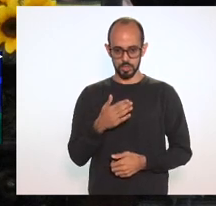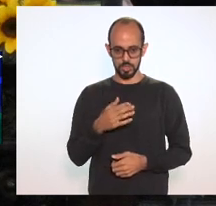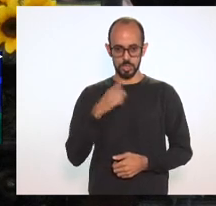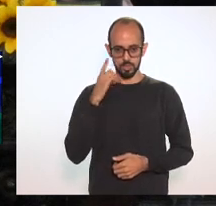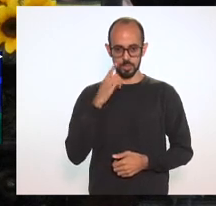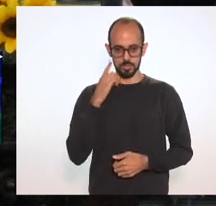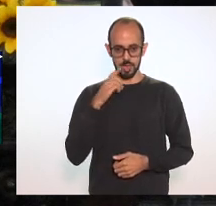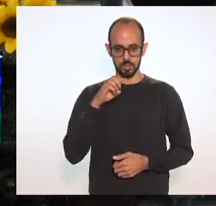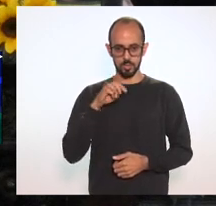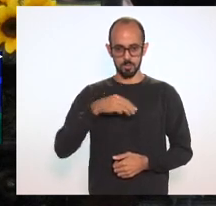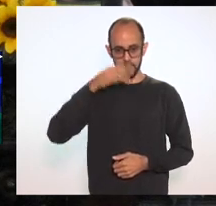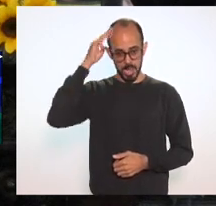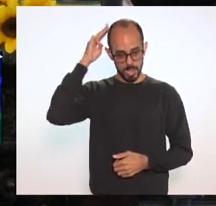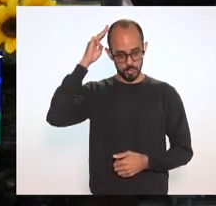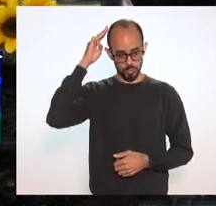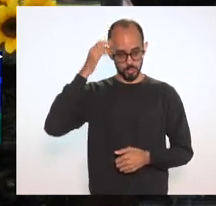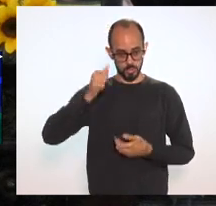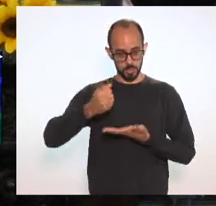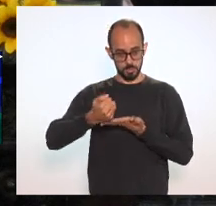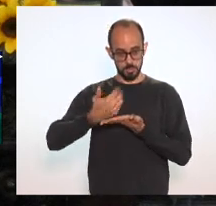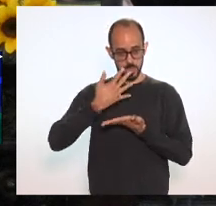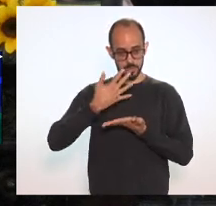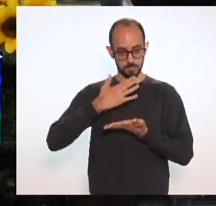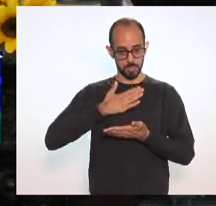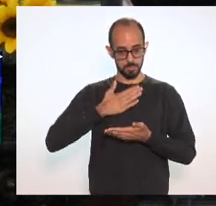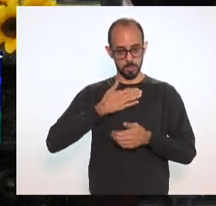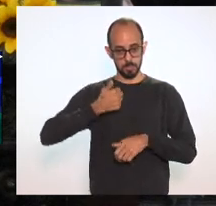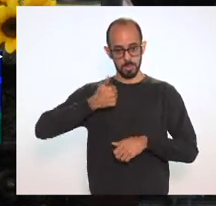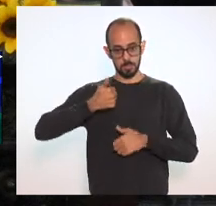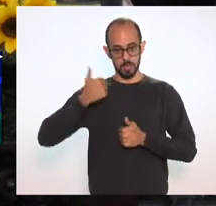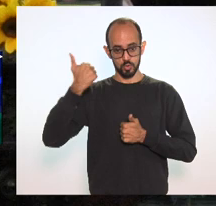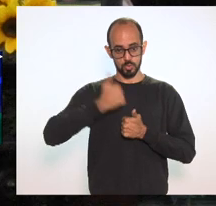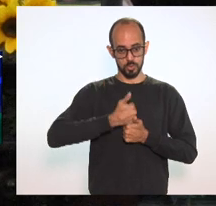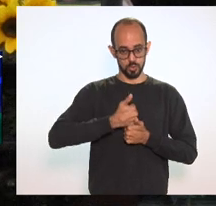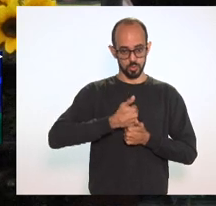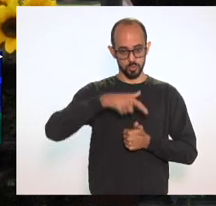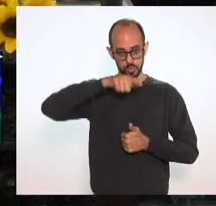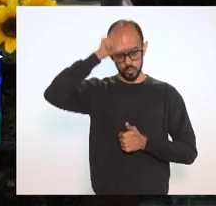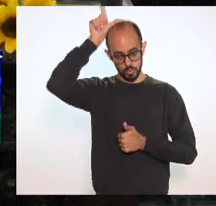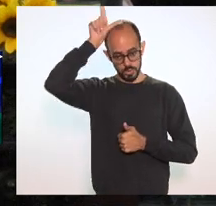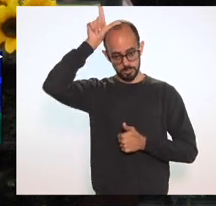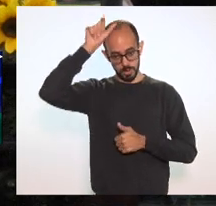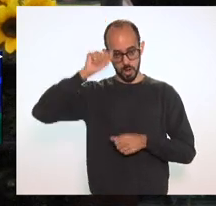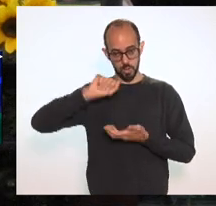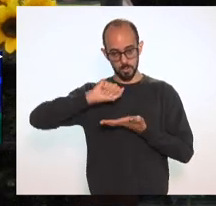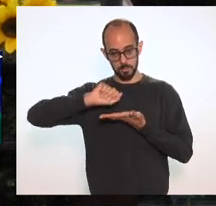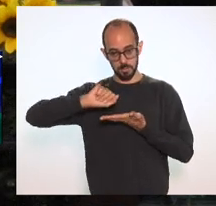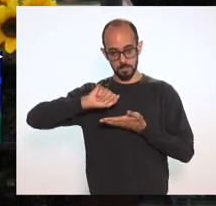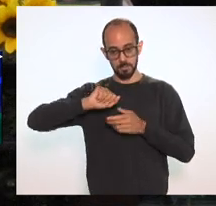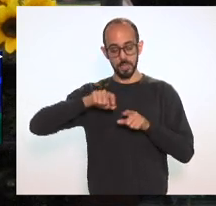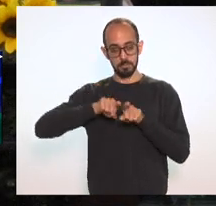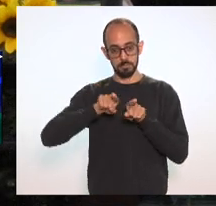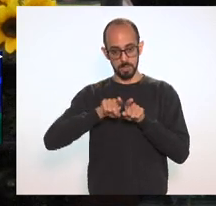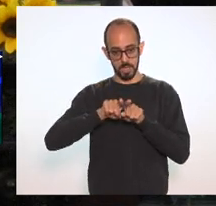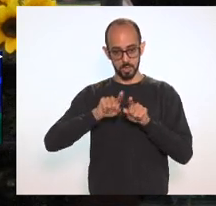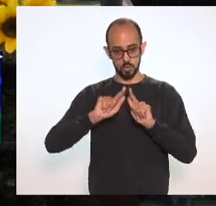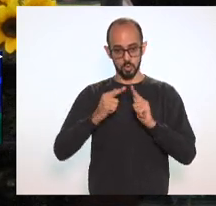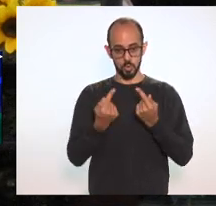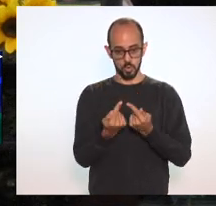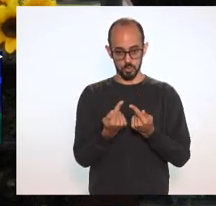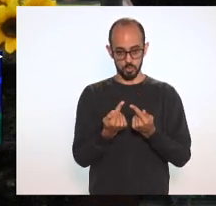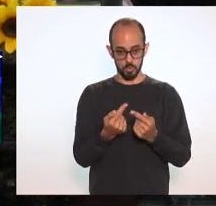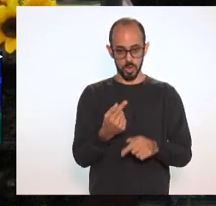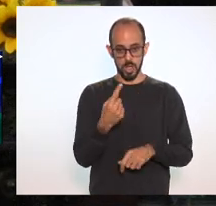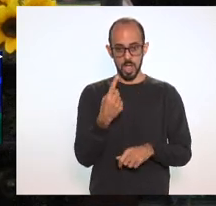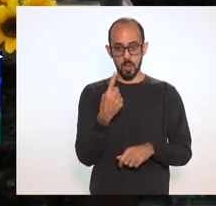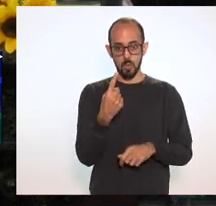Pacheco para que possa encaminhar o primeiro substantivo e o Deputado Luiz Paulo no grupo de Deputados não quer é